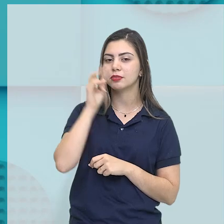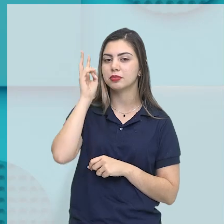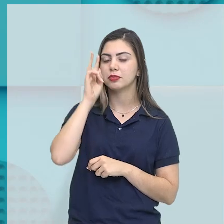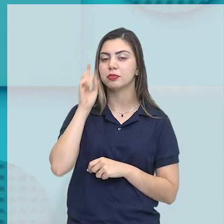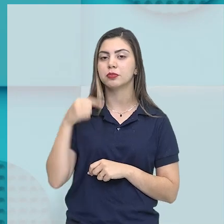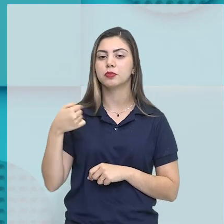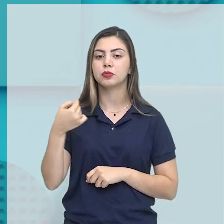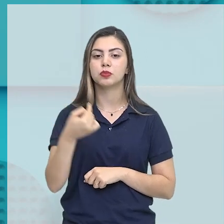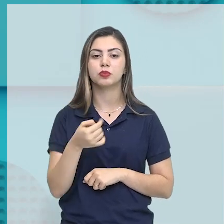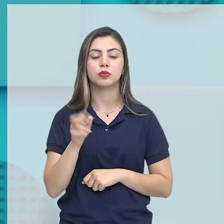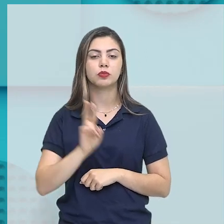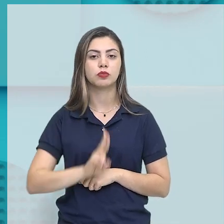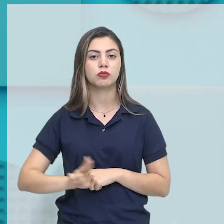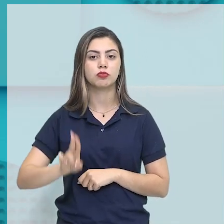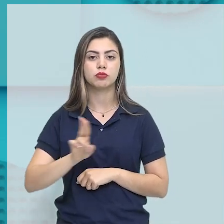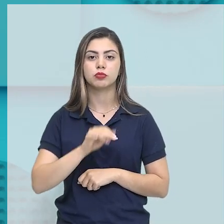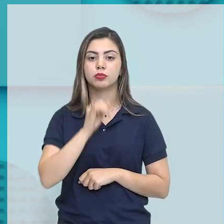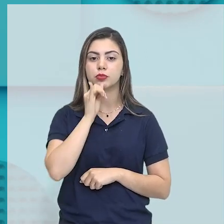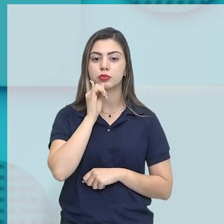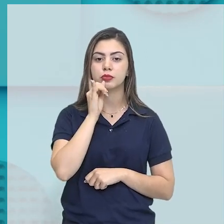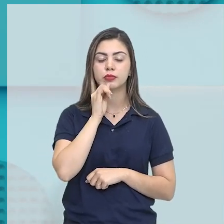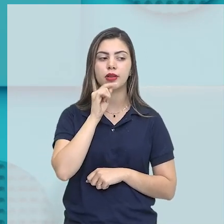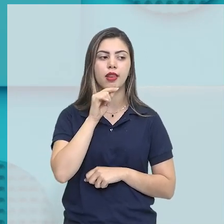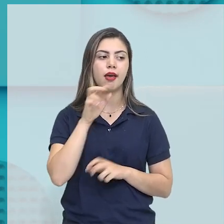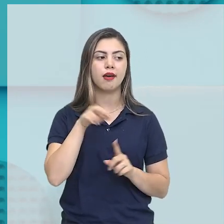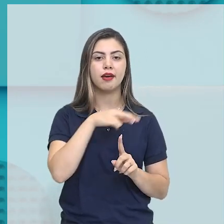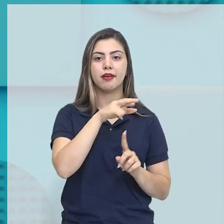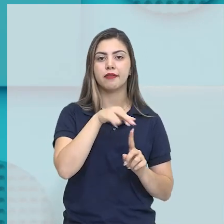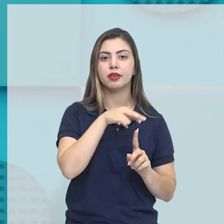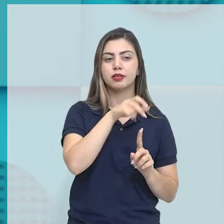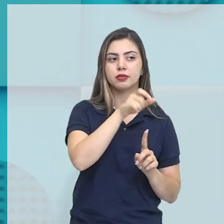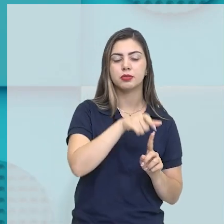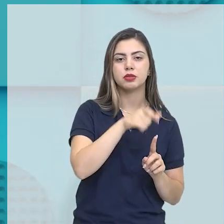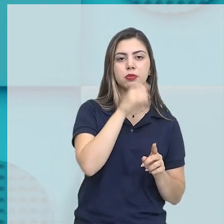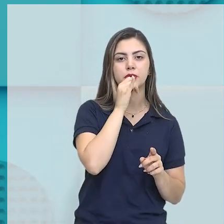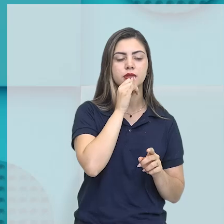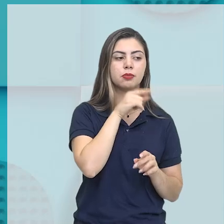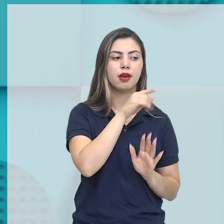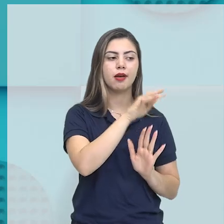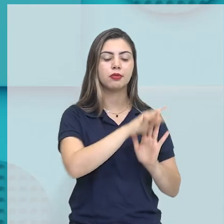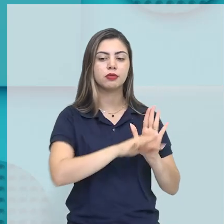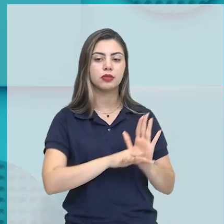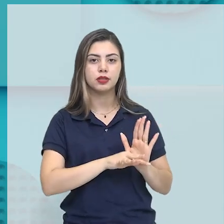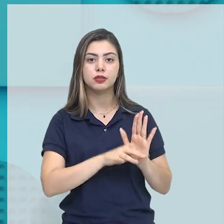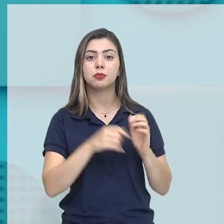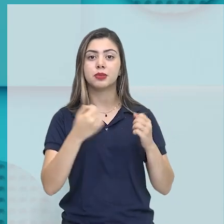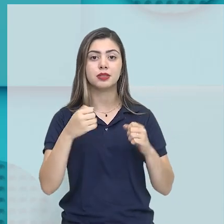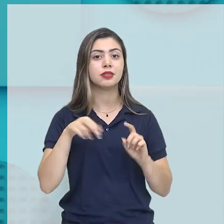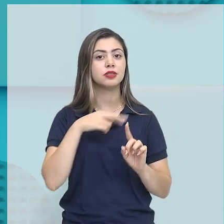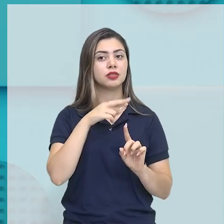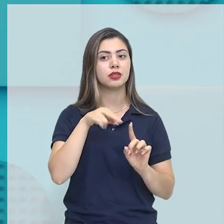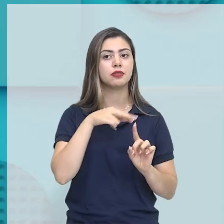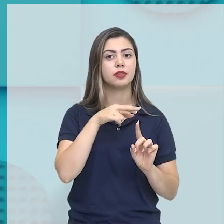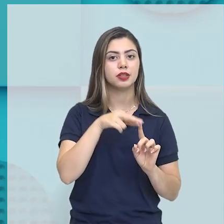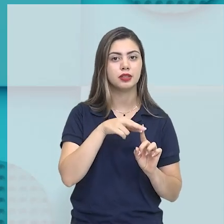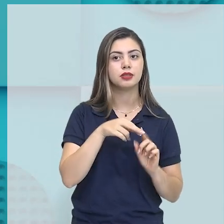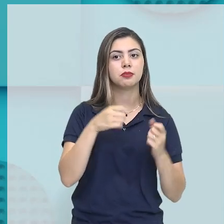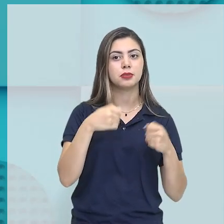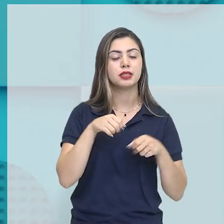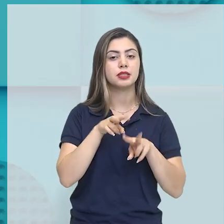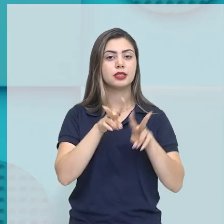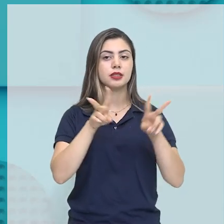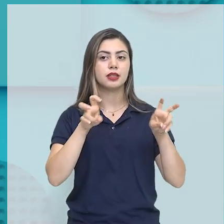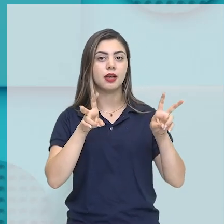você utiliza a fala de alguém ou o texto de alguém, você tem que referenciar, você tem que colocar entre